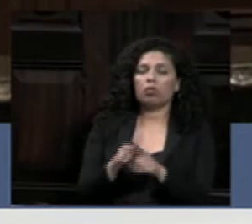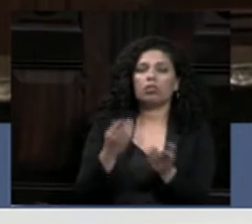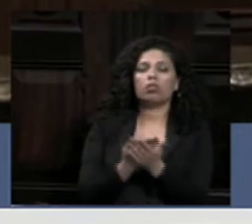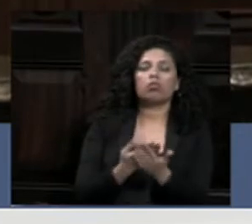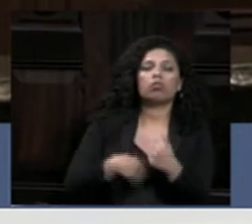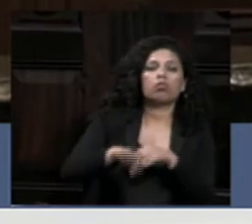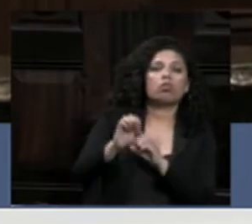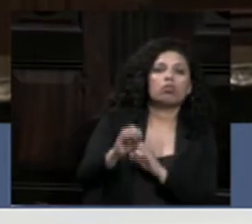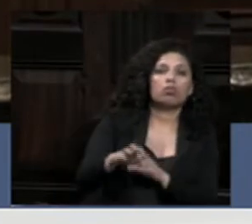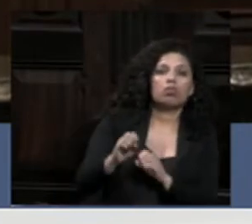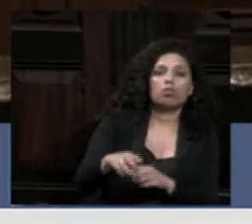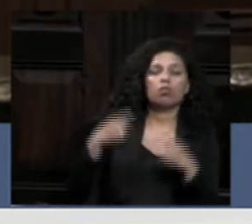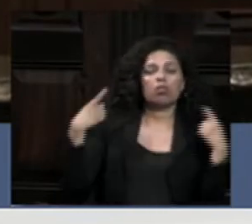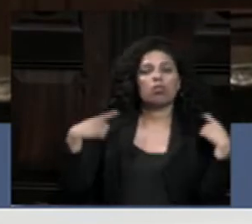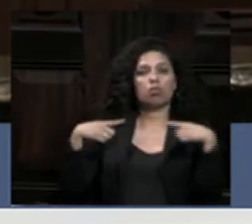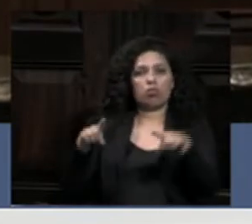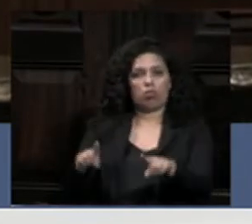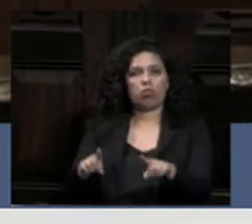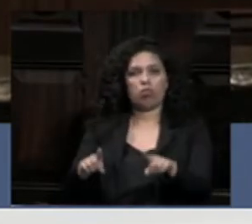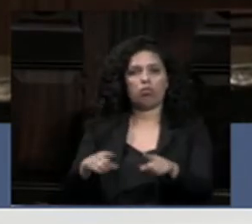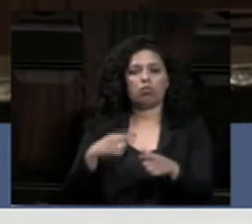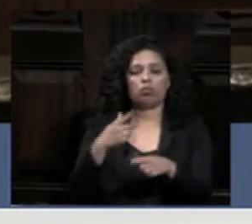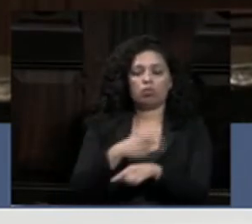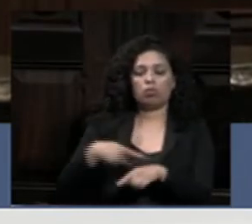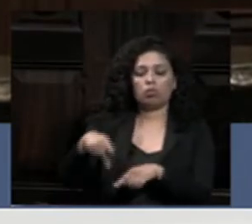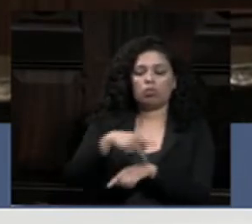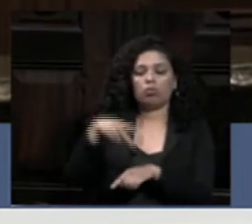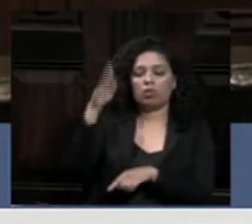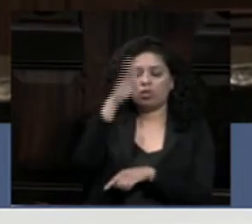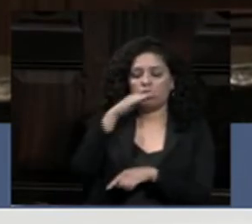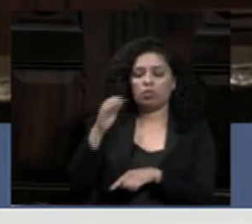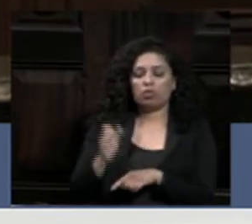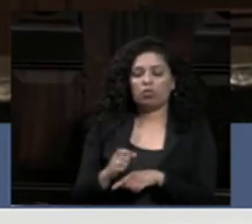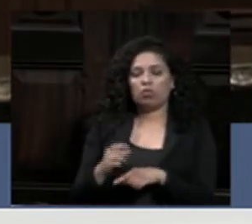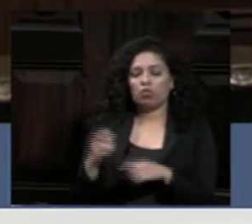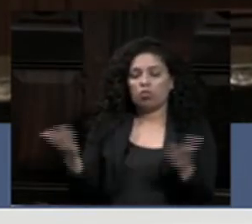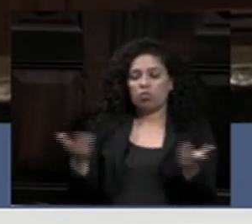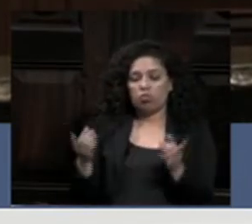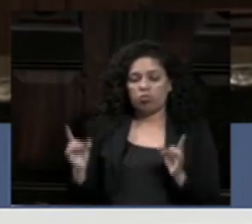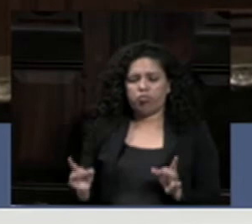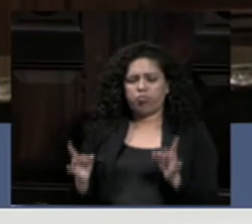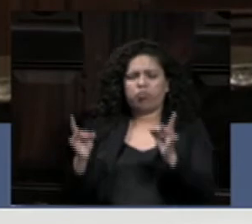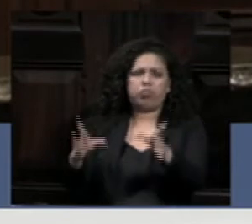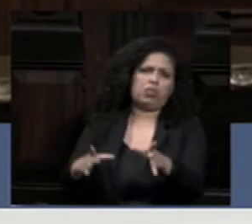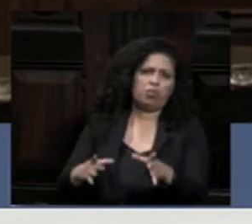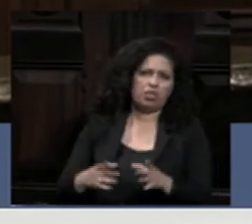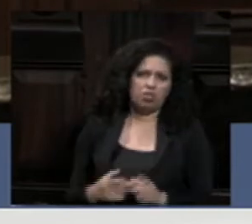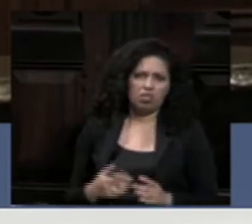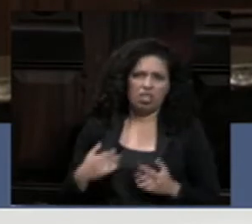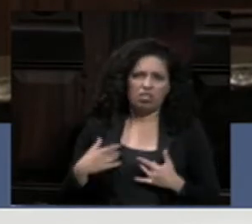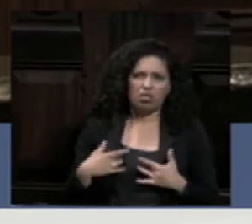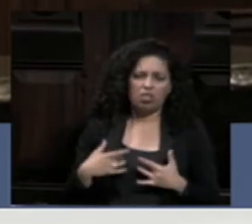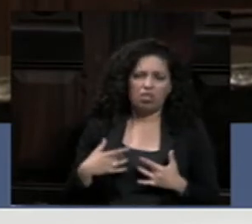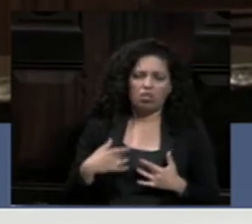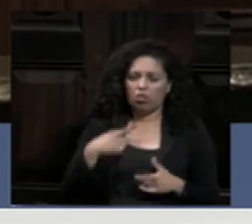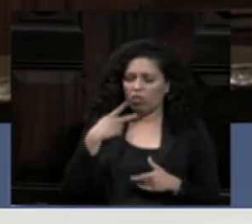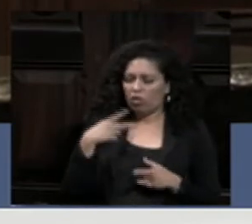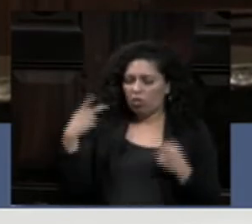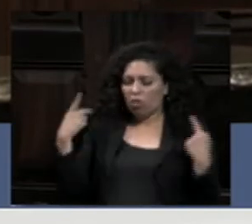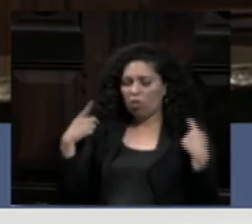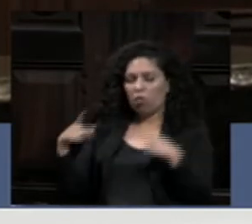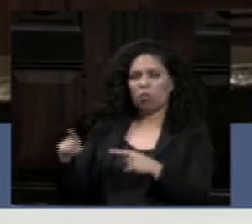contra o descaso em que esse país ficou sujeito a partir do momento que